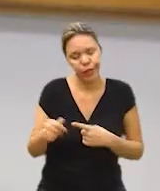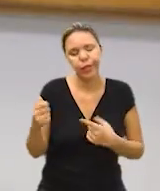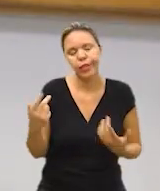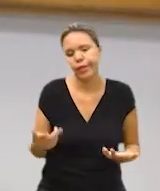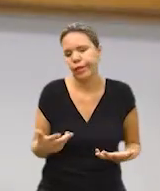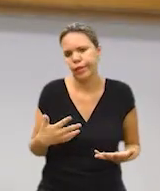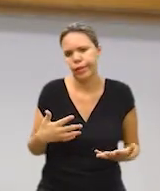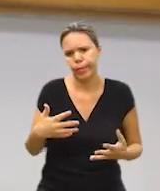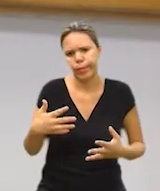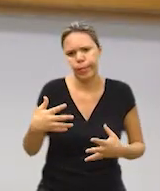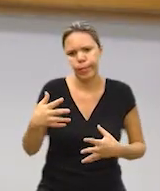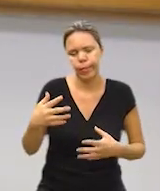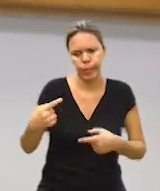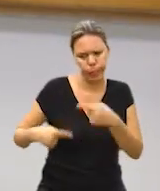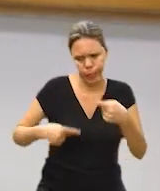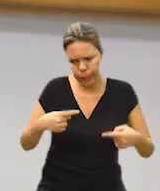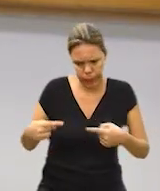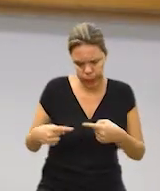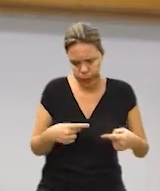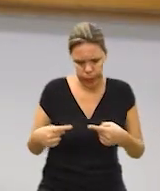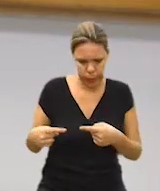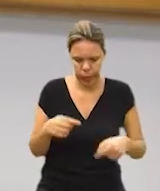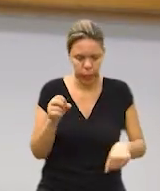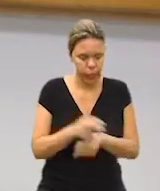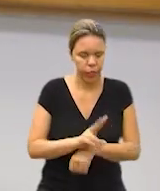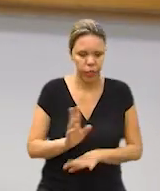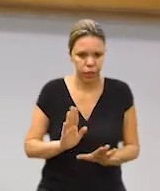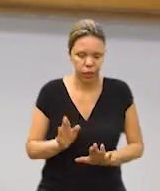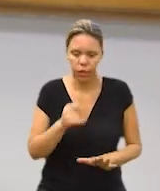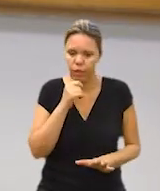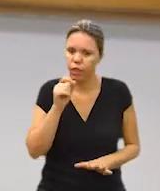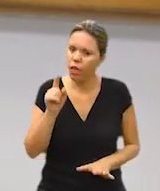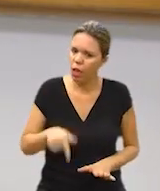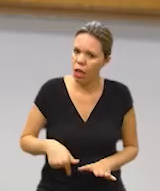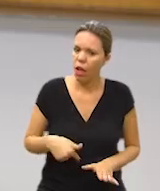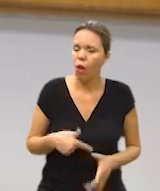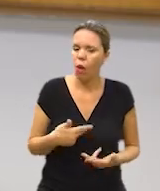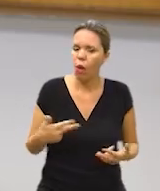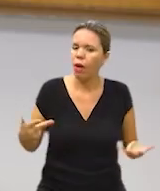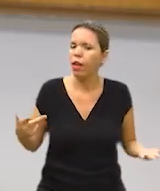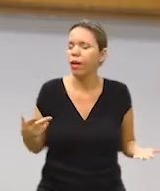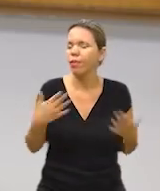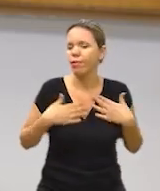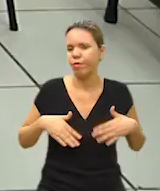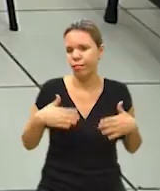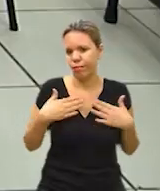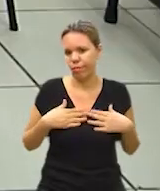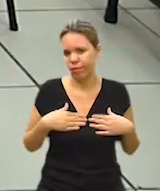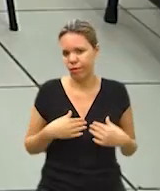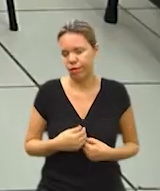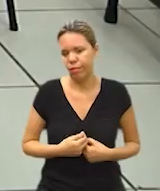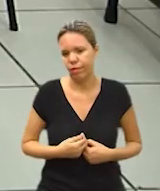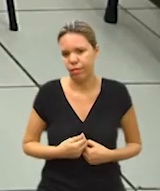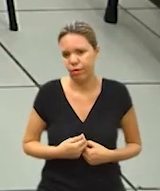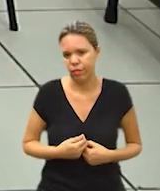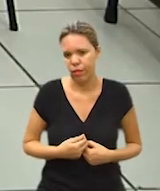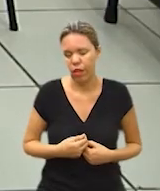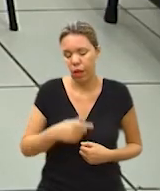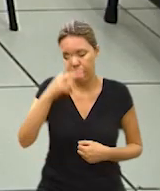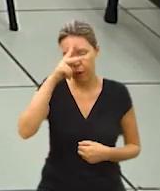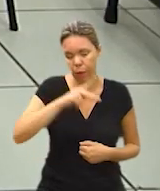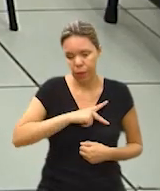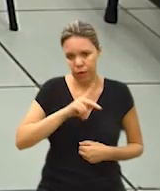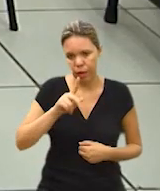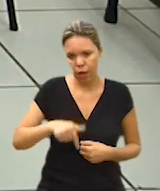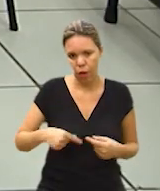não está brigando por uma vaga. Isso acaba tornando as coisas um pouco mais tranquilas, né? Ele é o concorrente